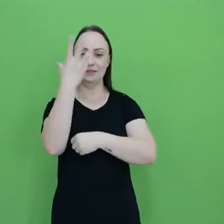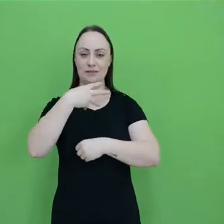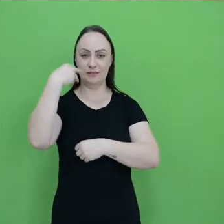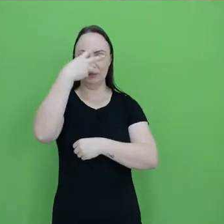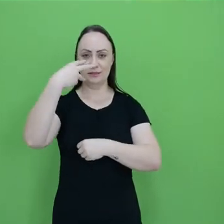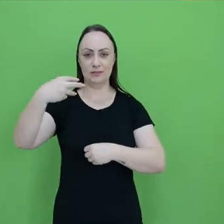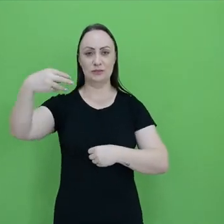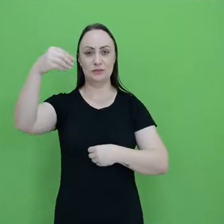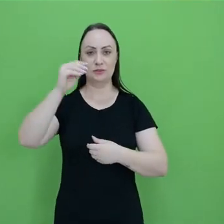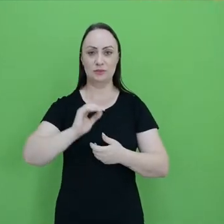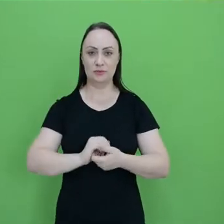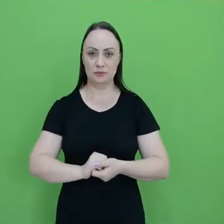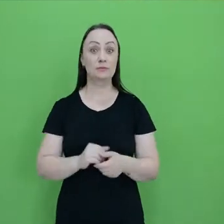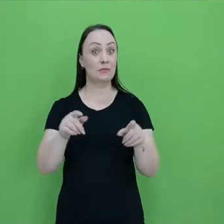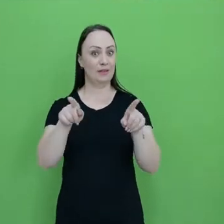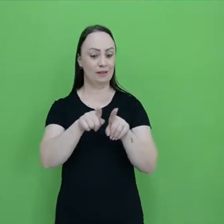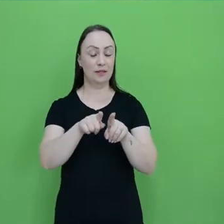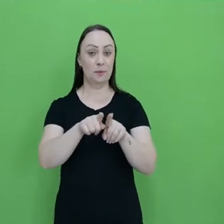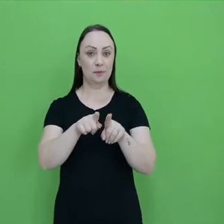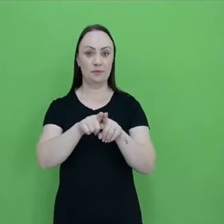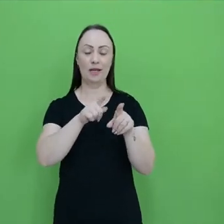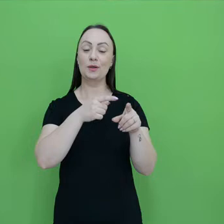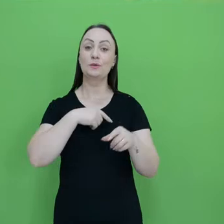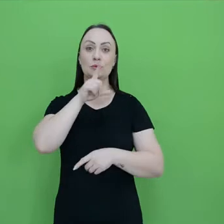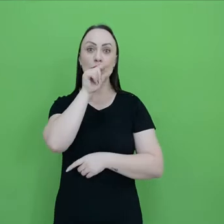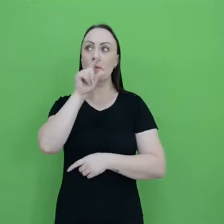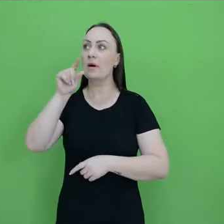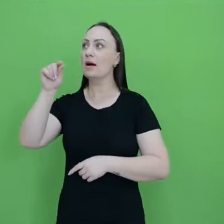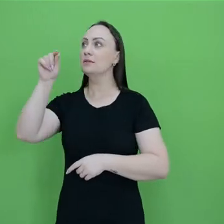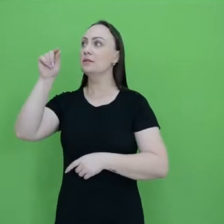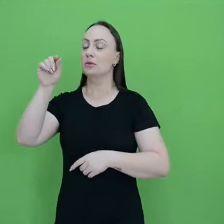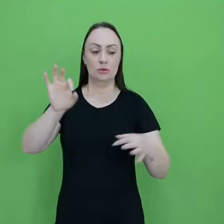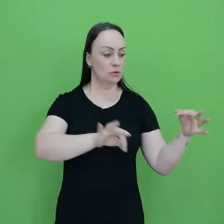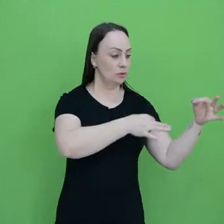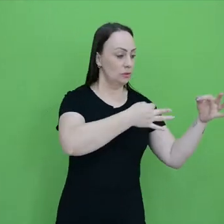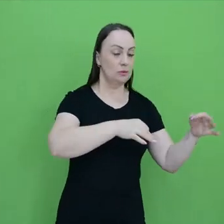Até os pássaros, quando tocava, paravam de cantar.